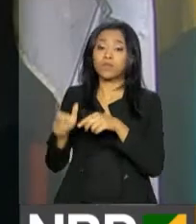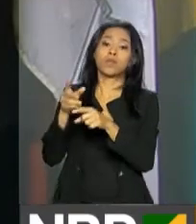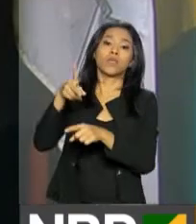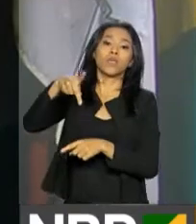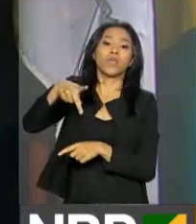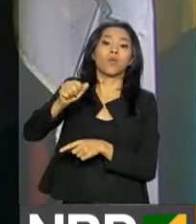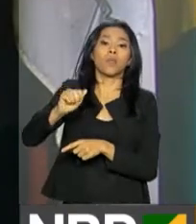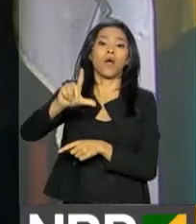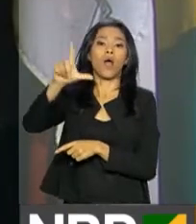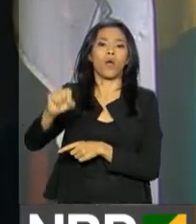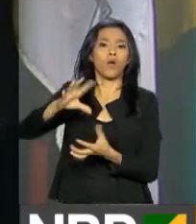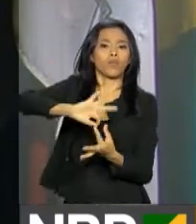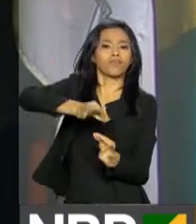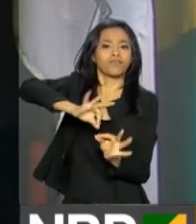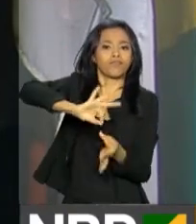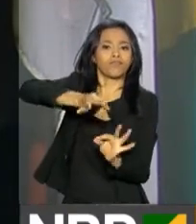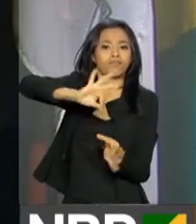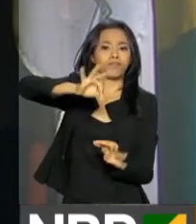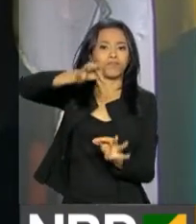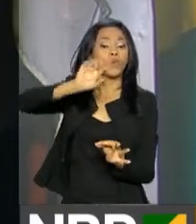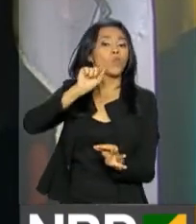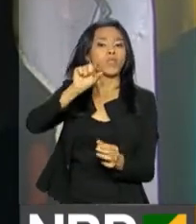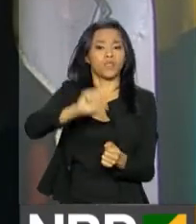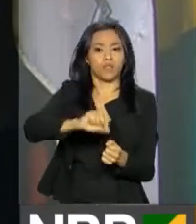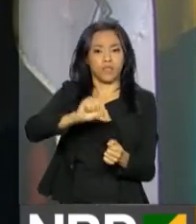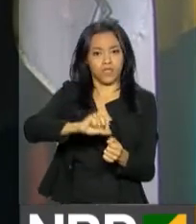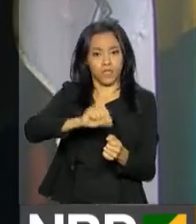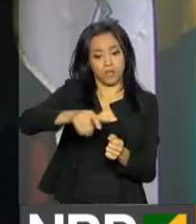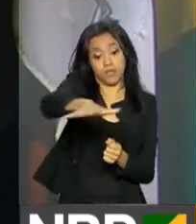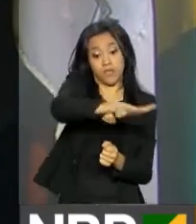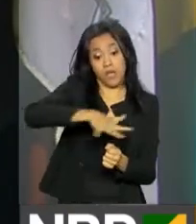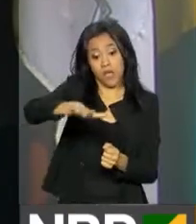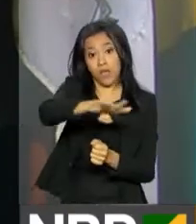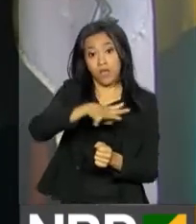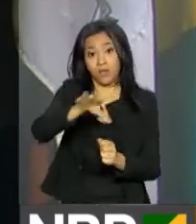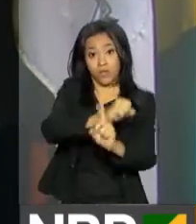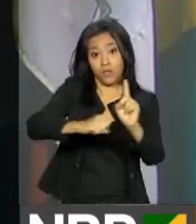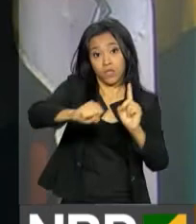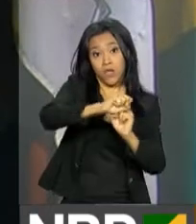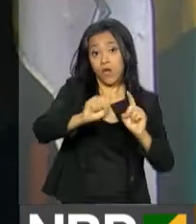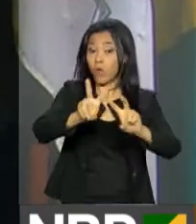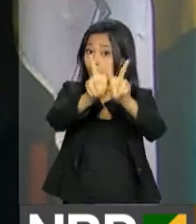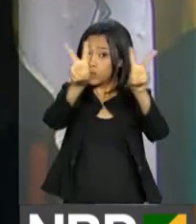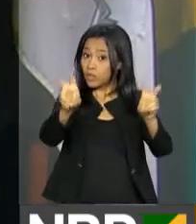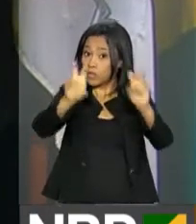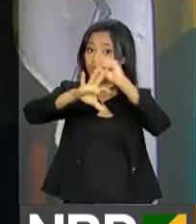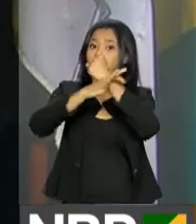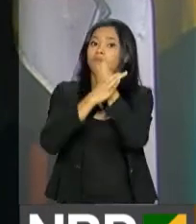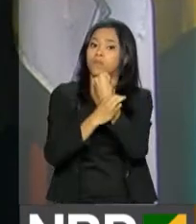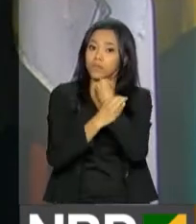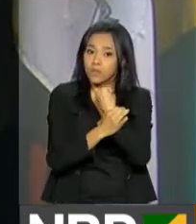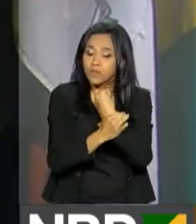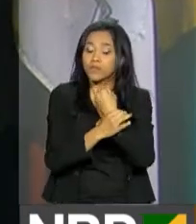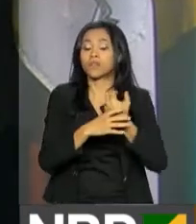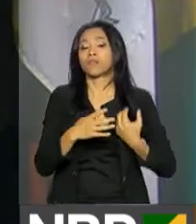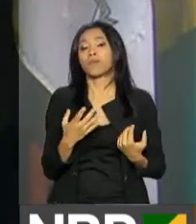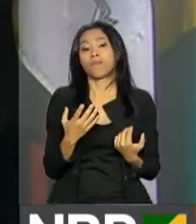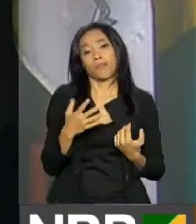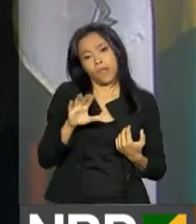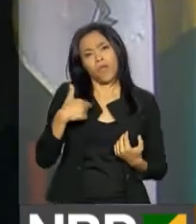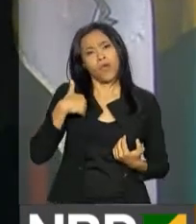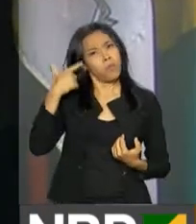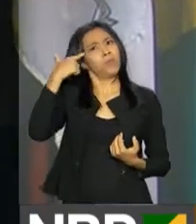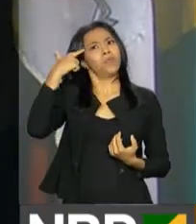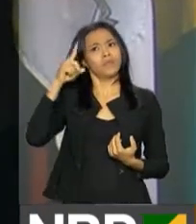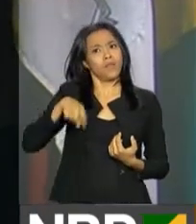o que está sendo feito no social em matéria de segurança pública quando nós tivermos digamos assim pessoa